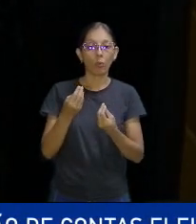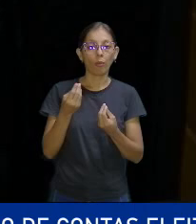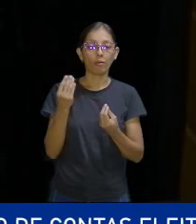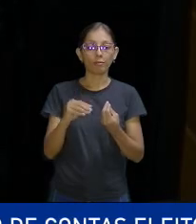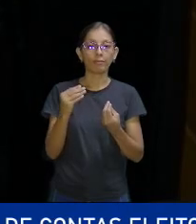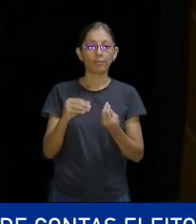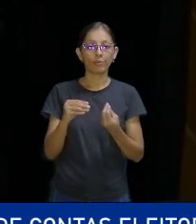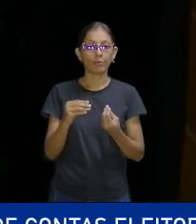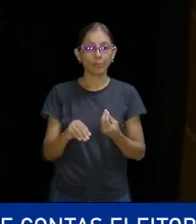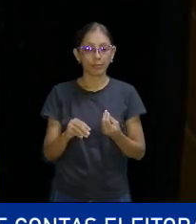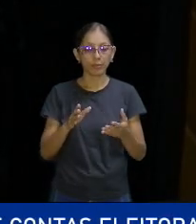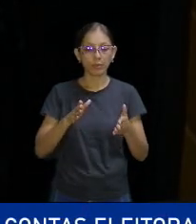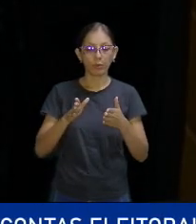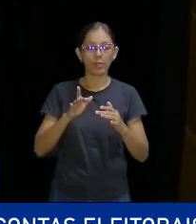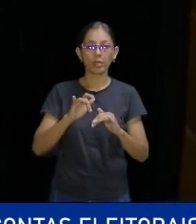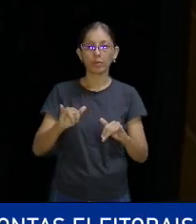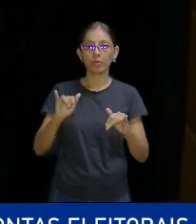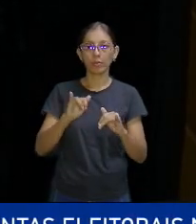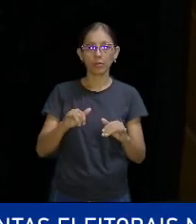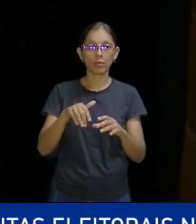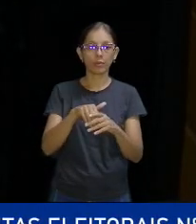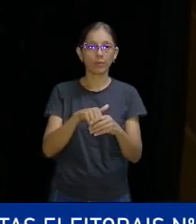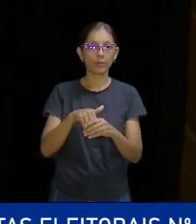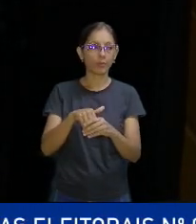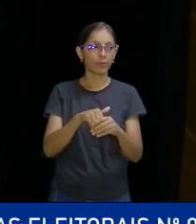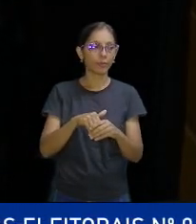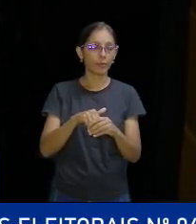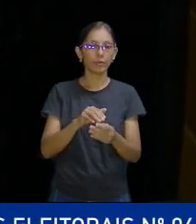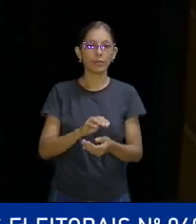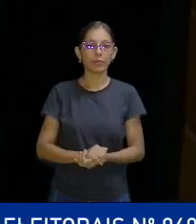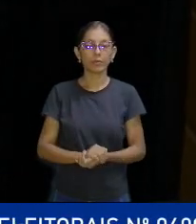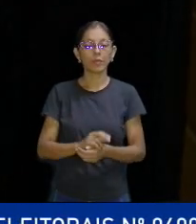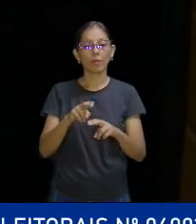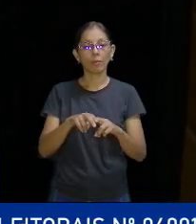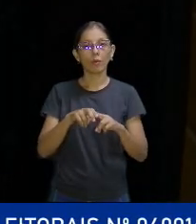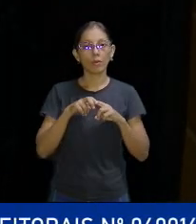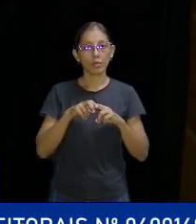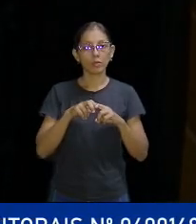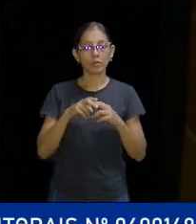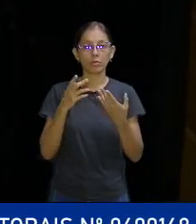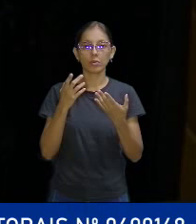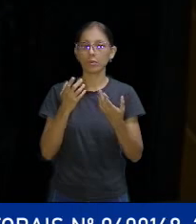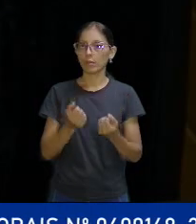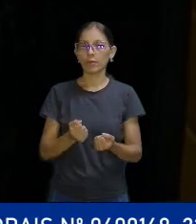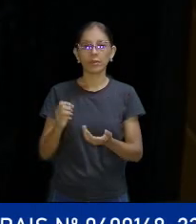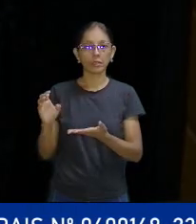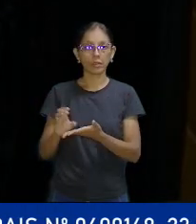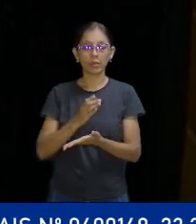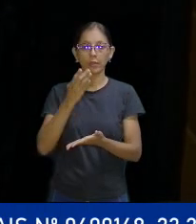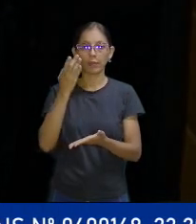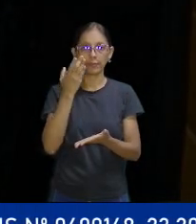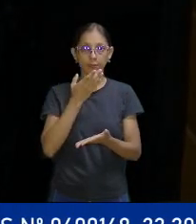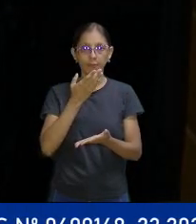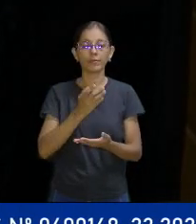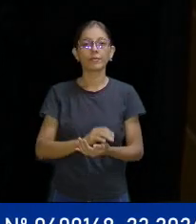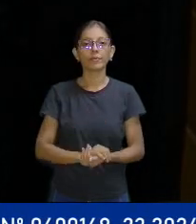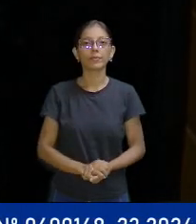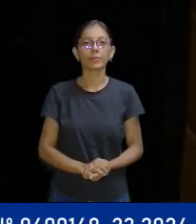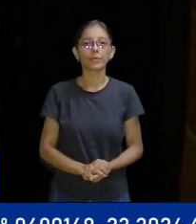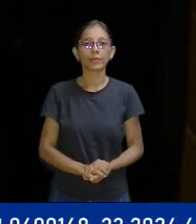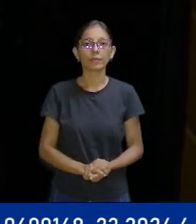2005, 31ª Sessão Judiciária Ordinária do TRE. Na barra de rolagem inferior, 3, prestação de contas eleitorais, número do processo